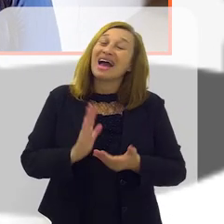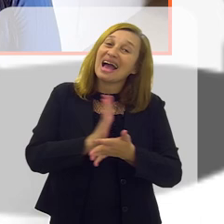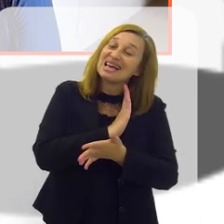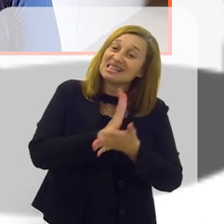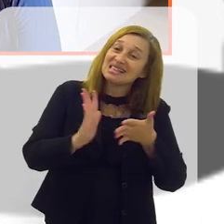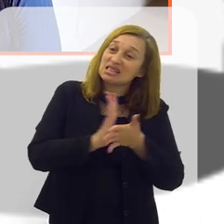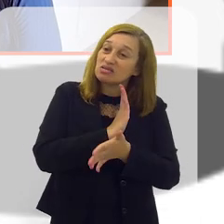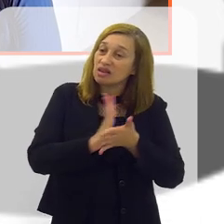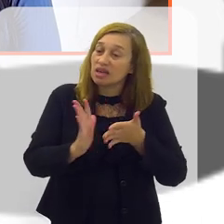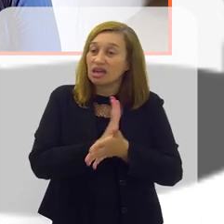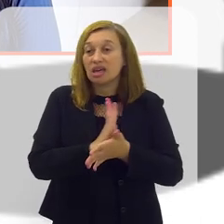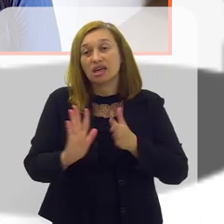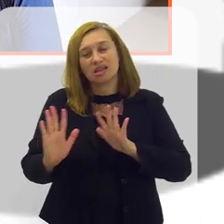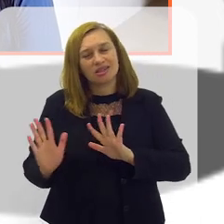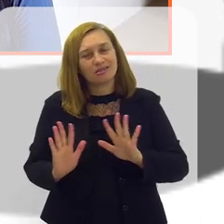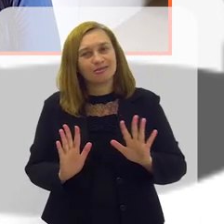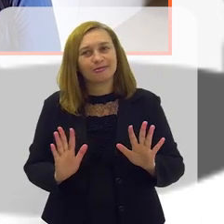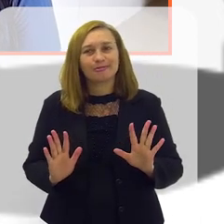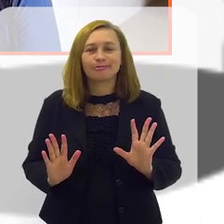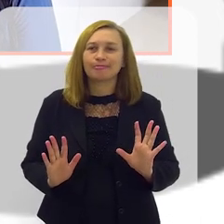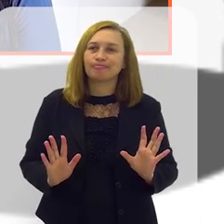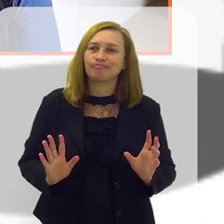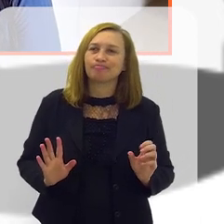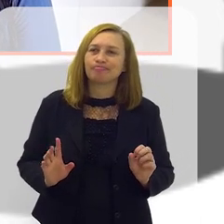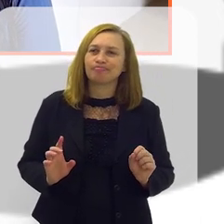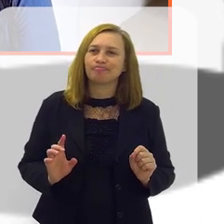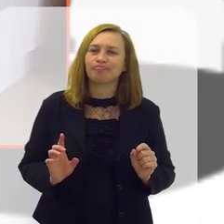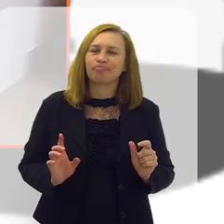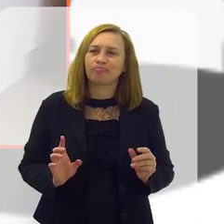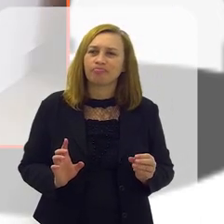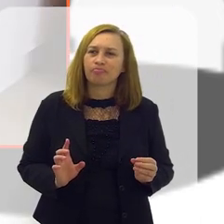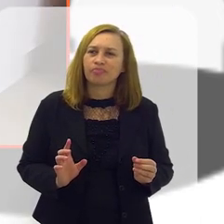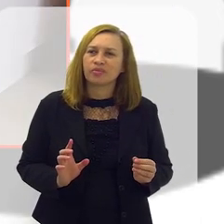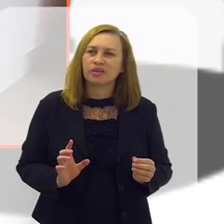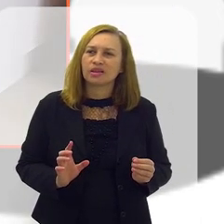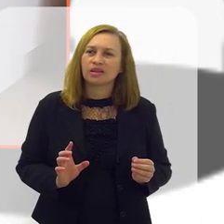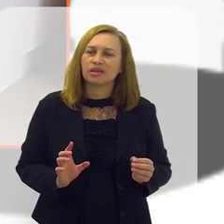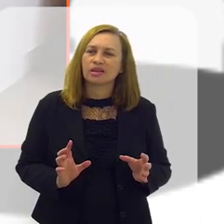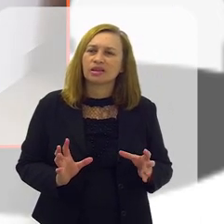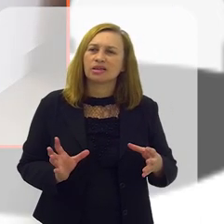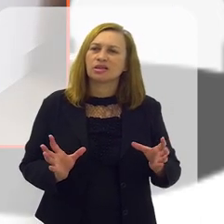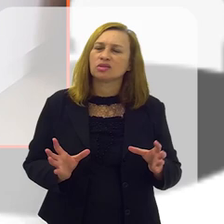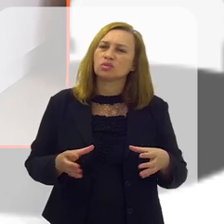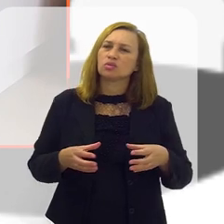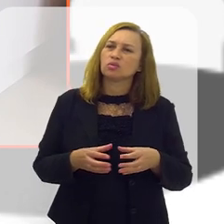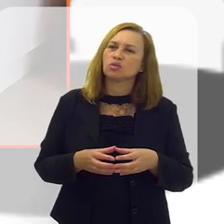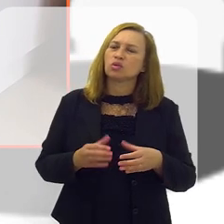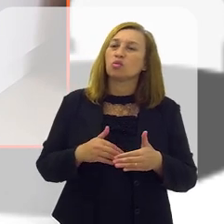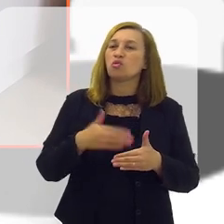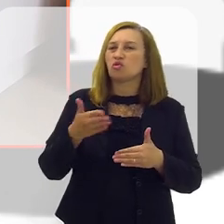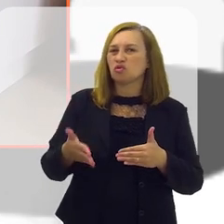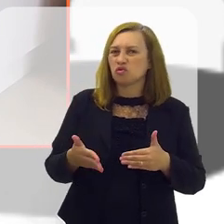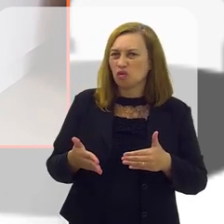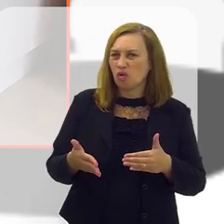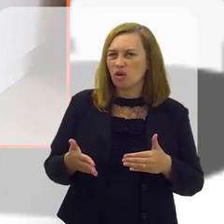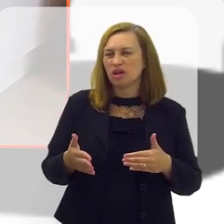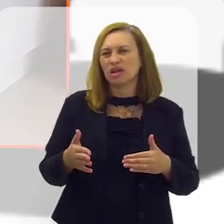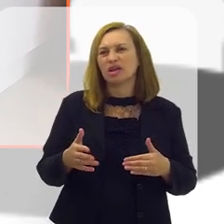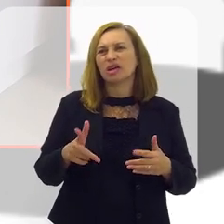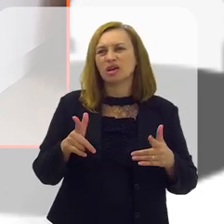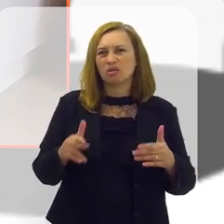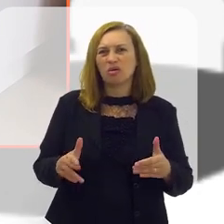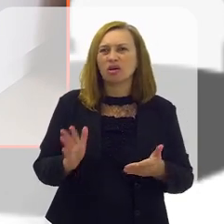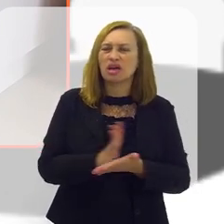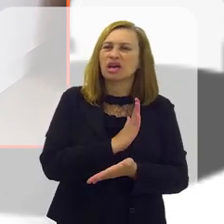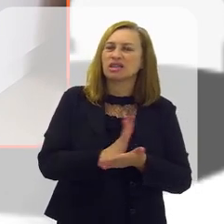Isso aí às vezes gera como controvérsia muito na parte externa, né? Assim, da